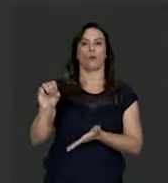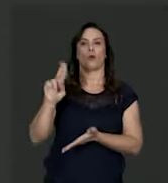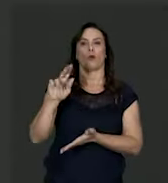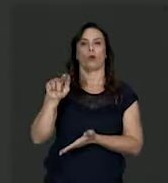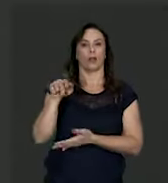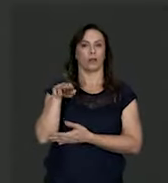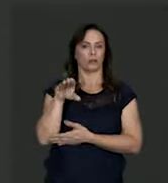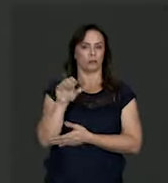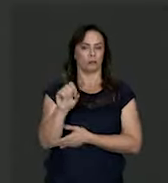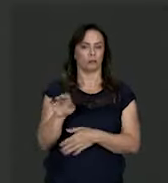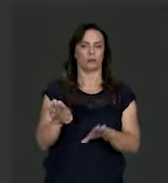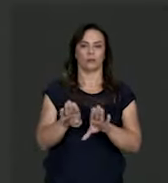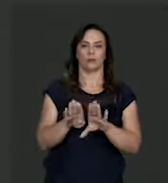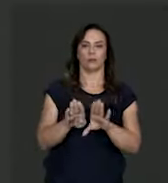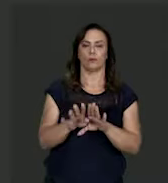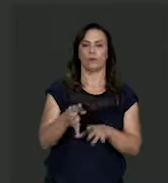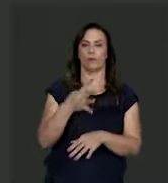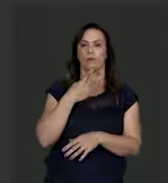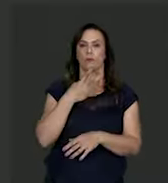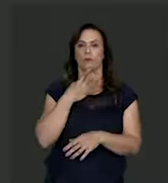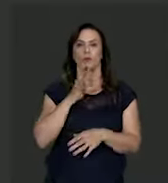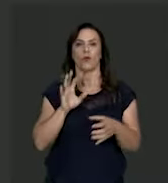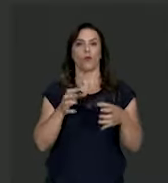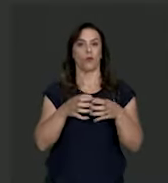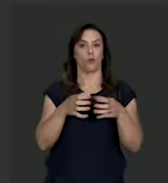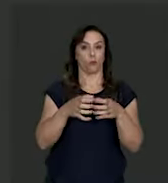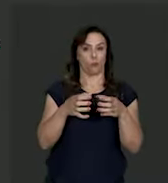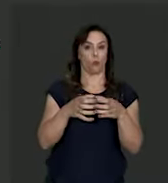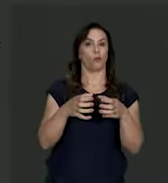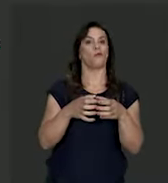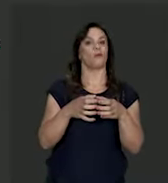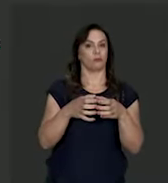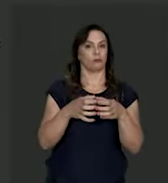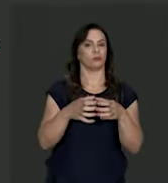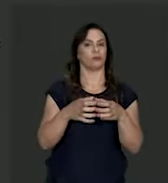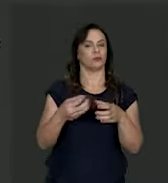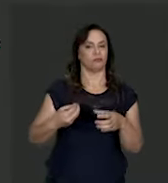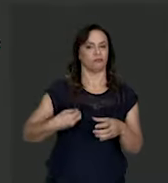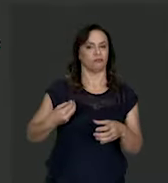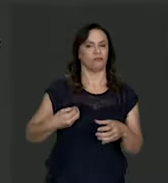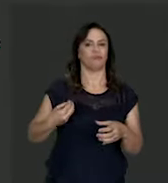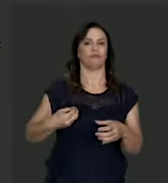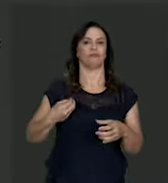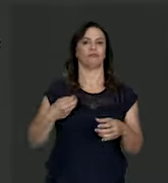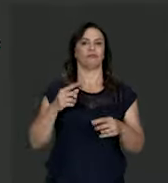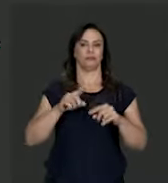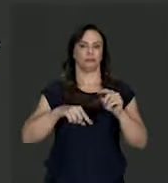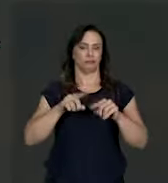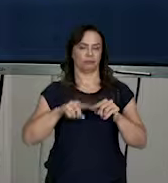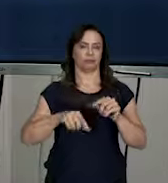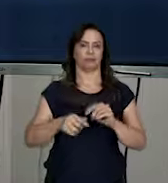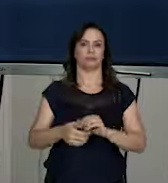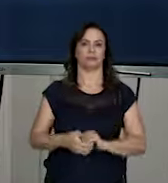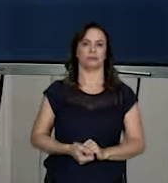grupos funcionais presentes nas estruturas dessas substâncias. Bem,